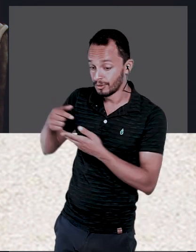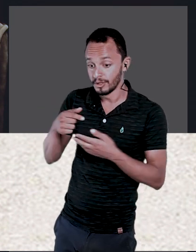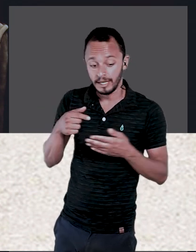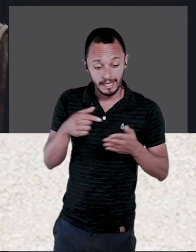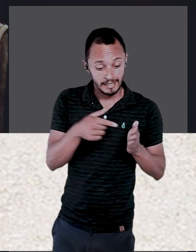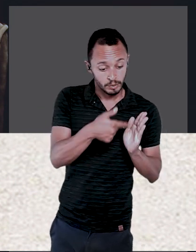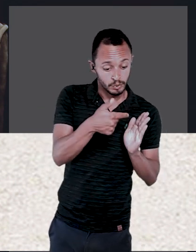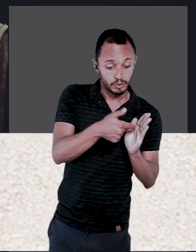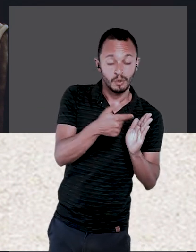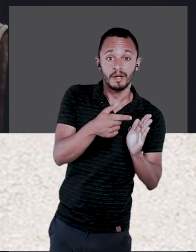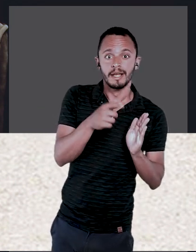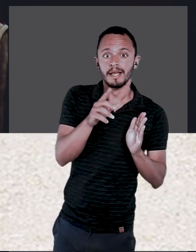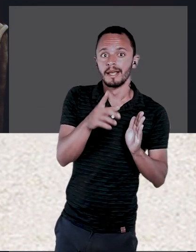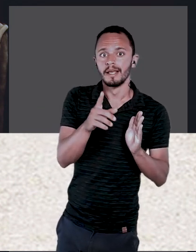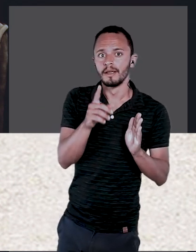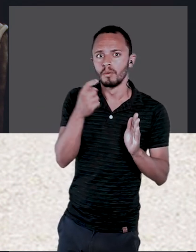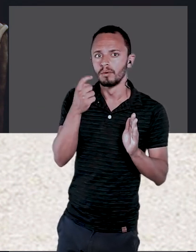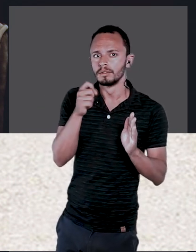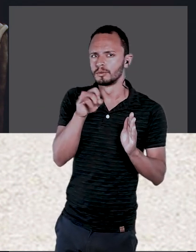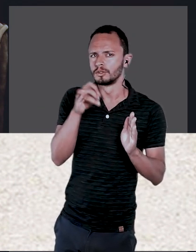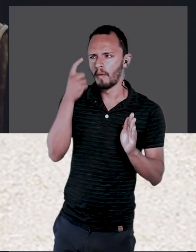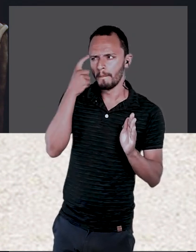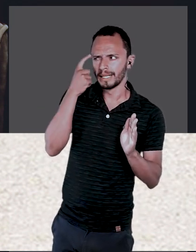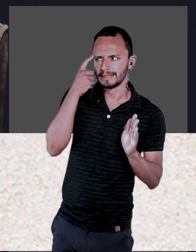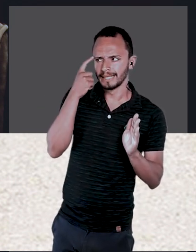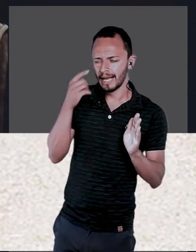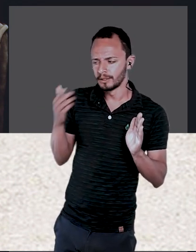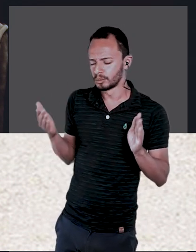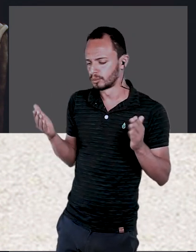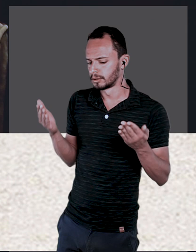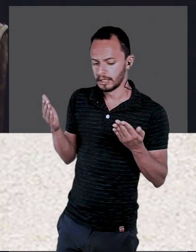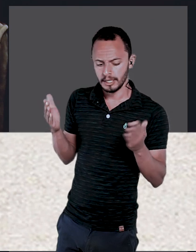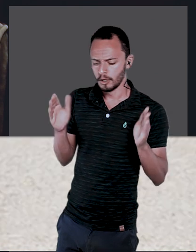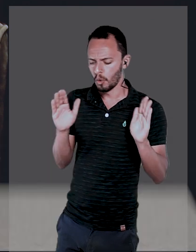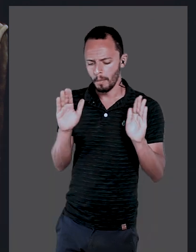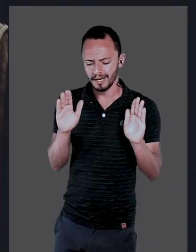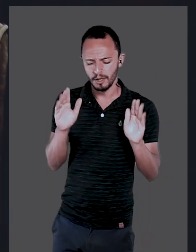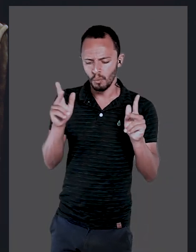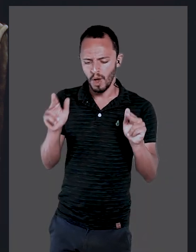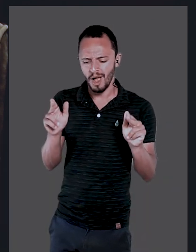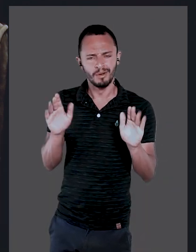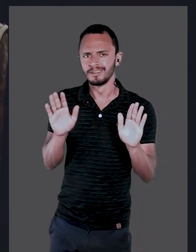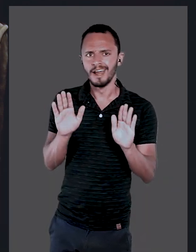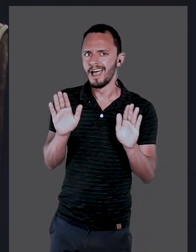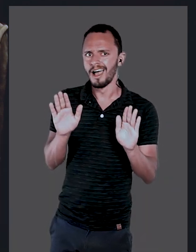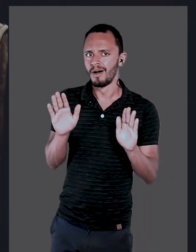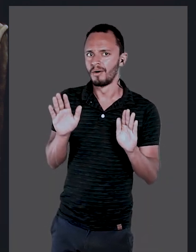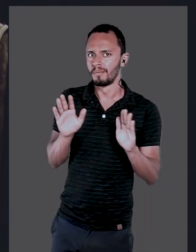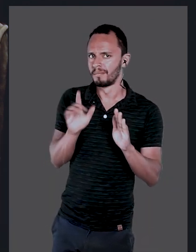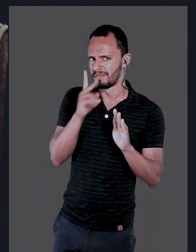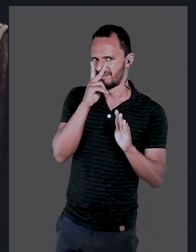lindo, inclusive. Se eu tivesse pensado nisso, talvez não tivesse feito assim, porque não queria que